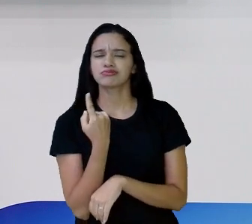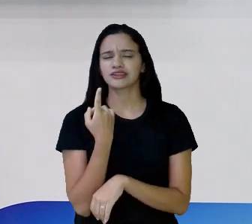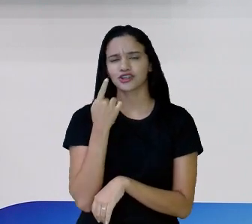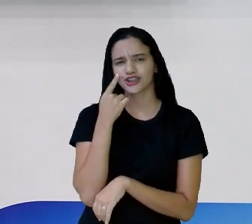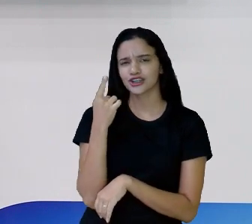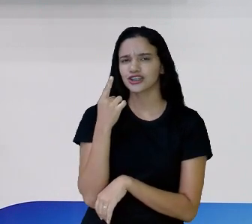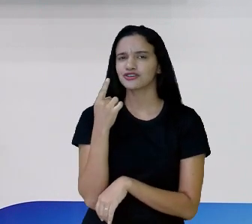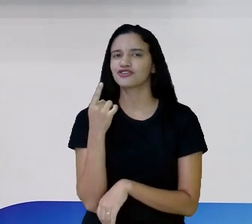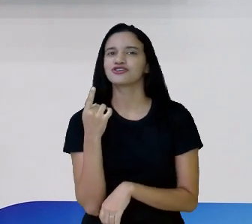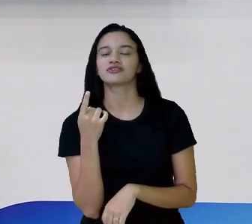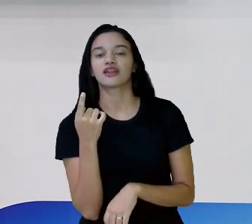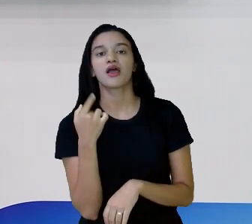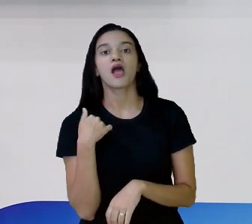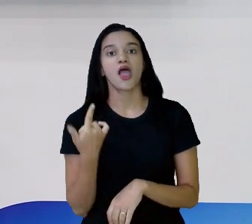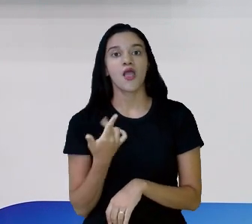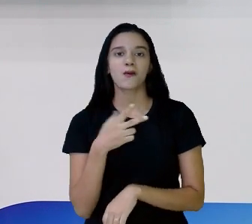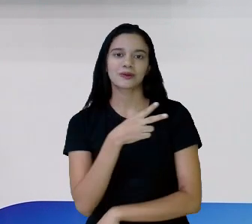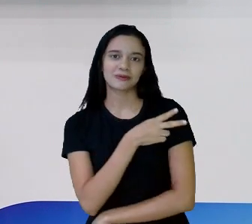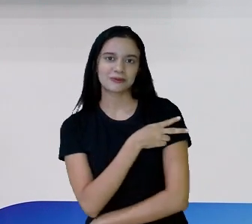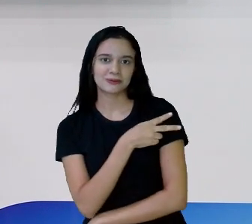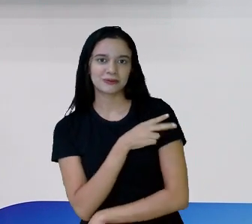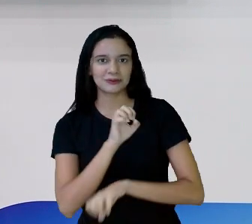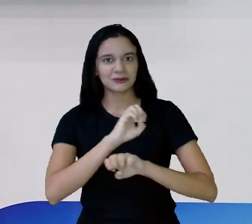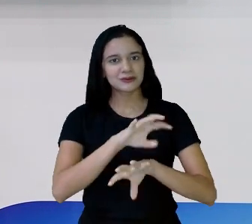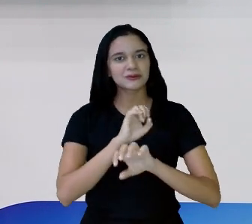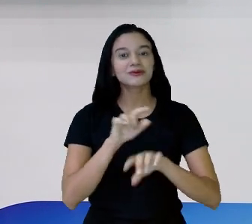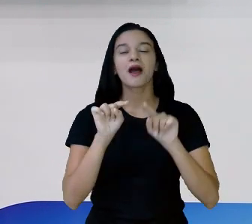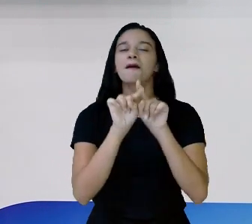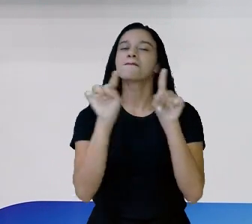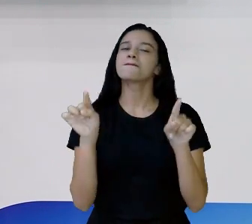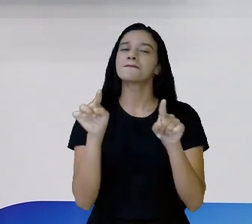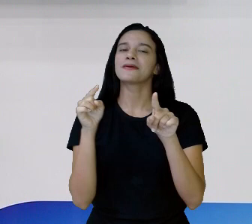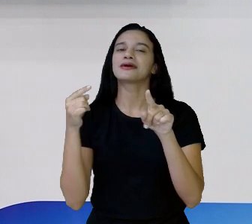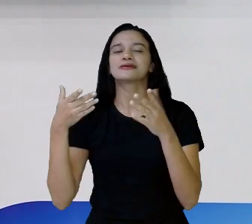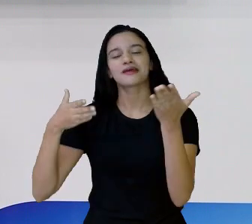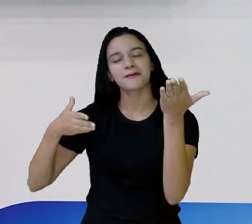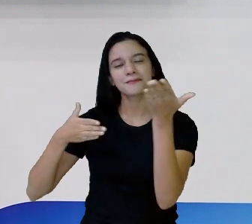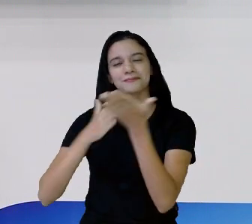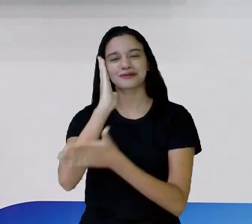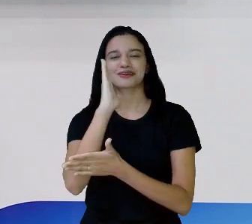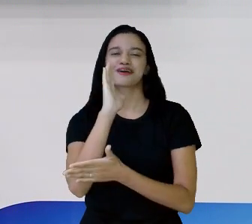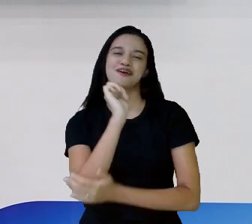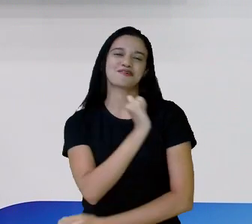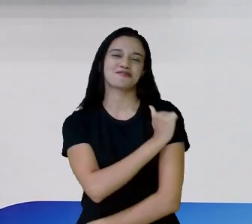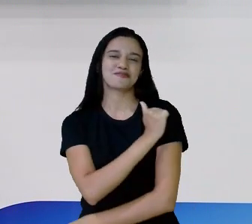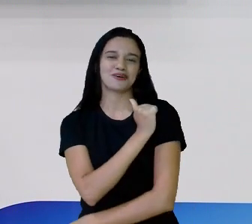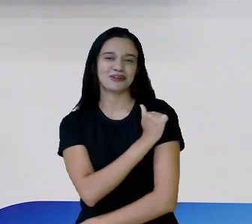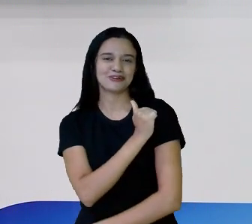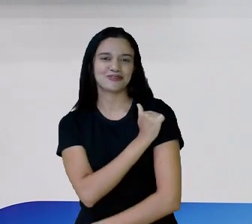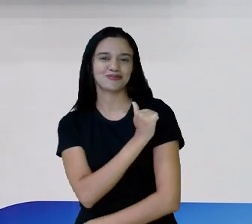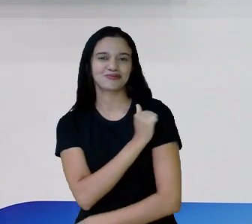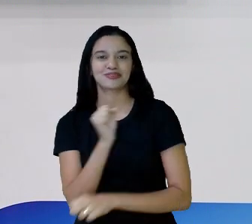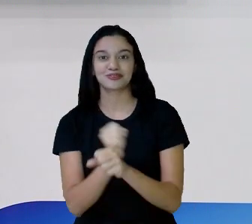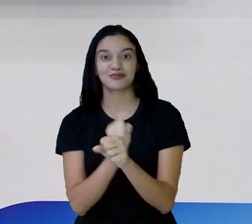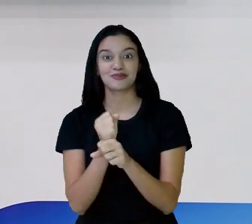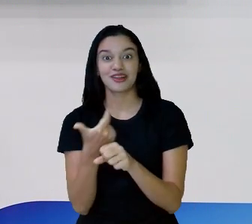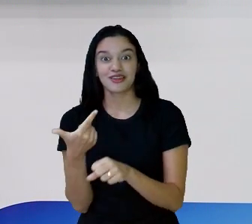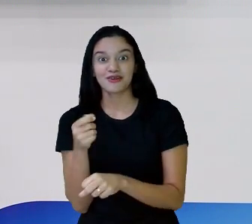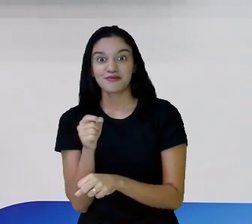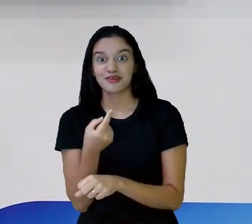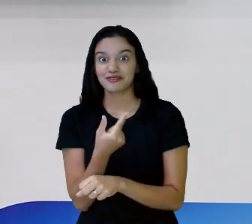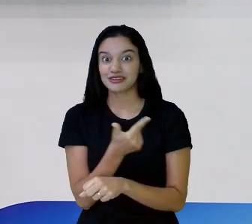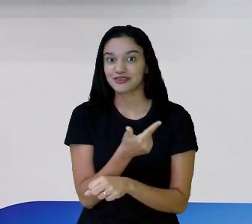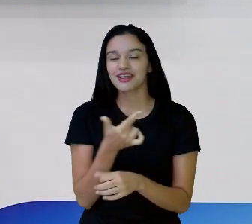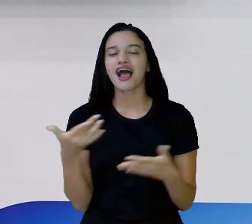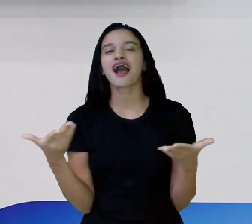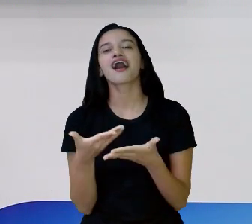nome terceiro ano, né? Estava no segundo, mas você passou de ano, você foi um aluno brilhante no ano 2022 e